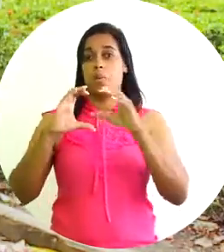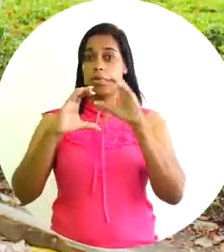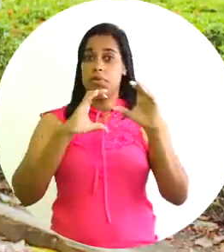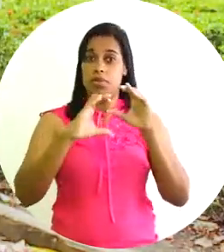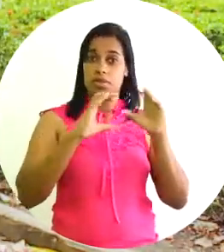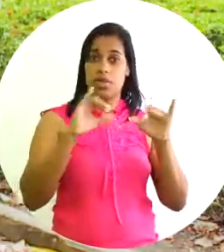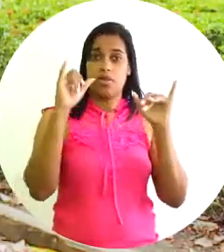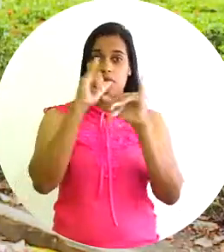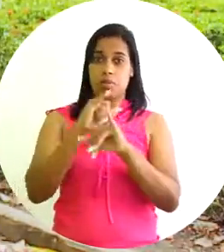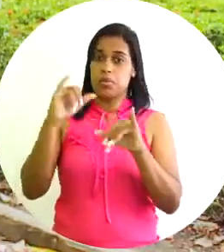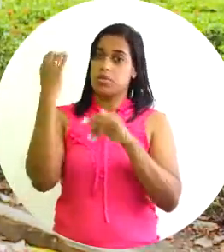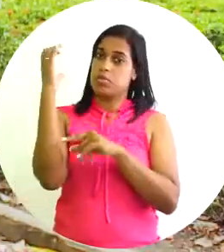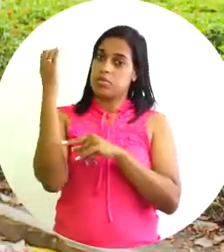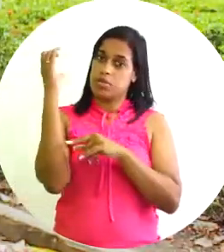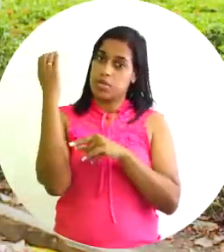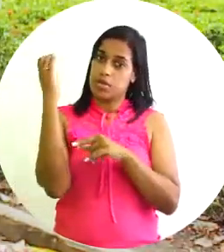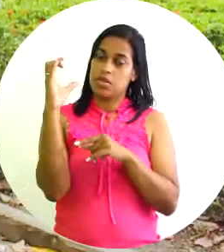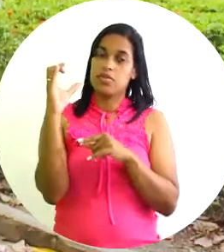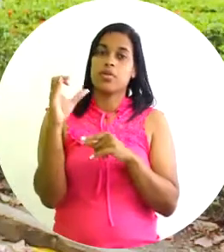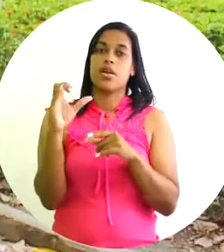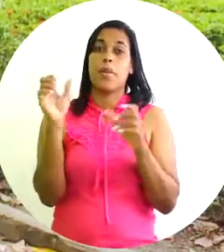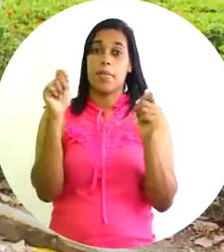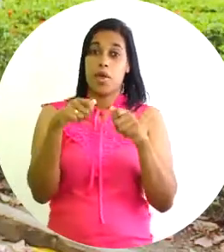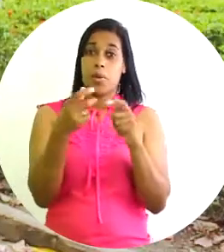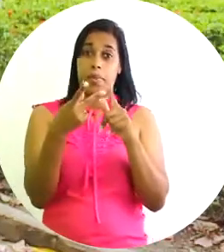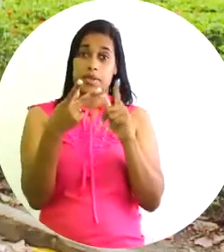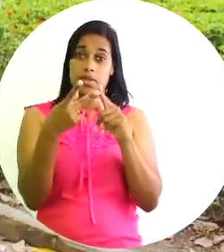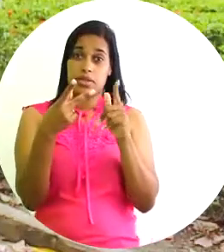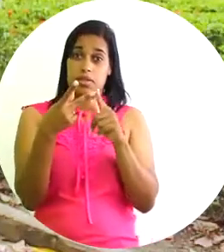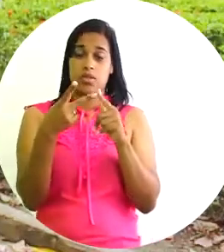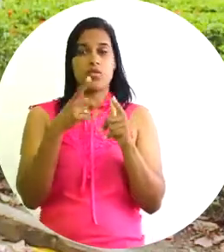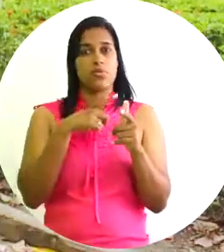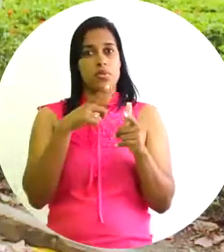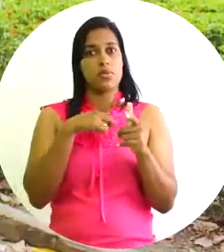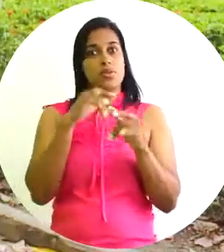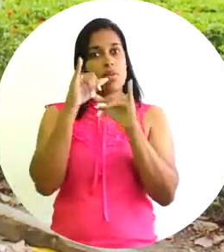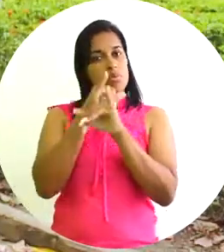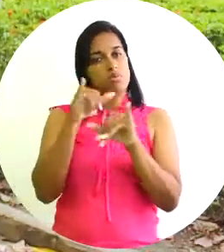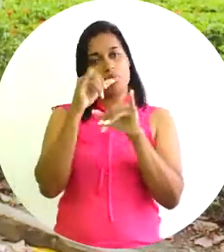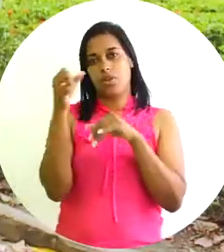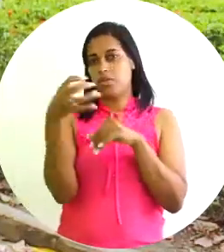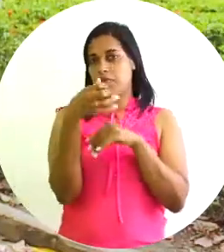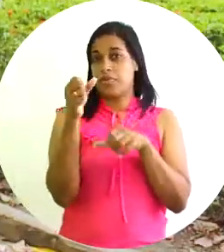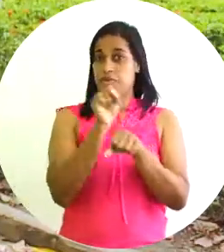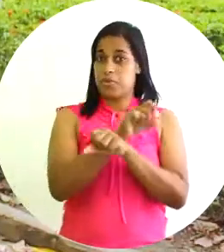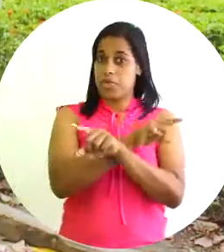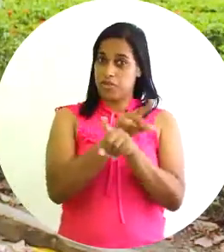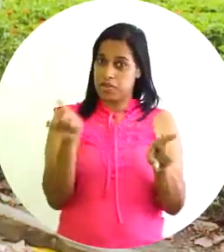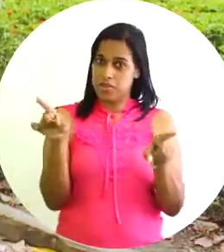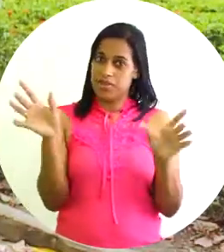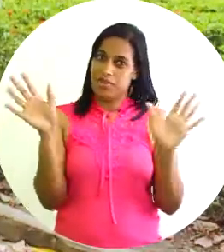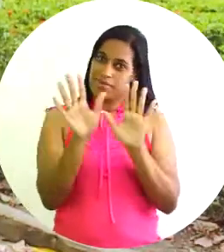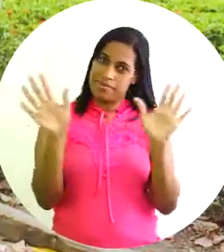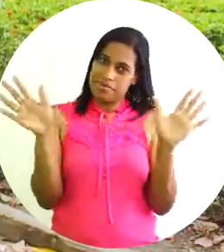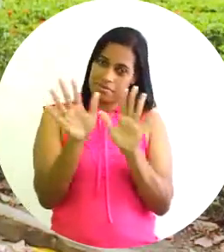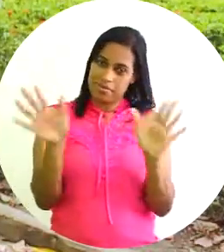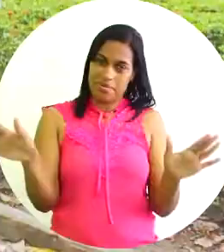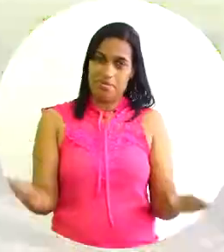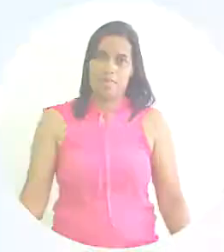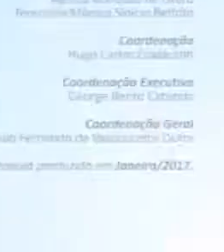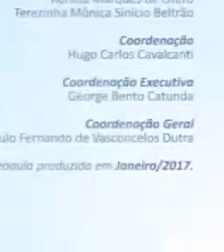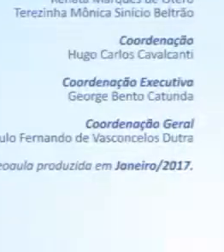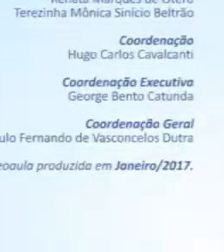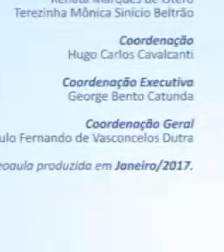comunicação e informação científica. E para a competência 2, nós vamos ter muitas novidades. Eu espero você lá. Até mais!